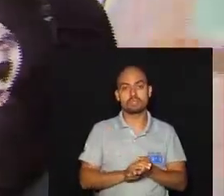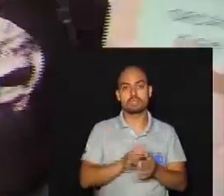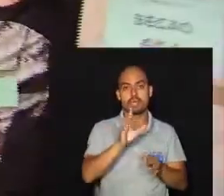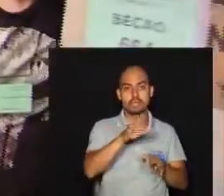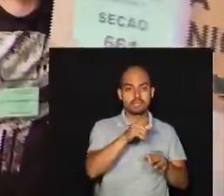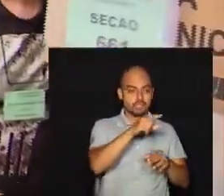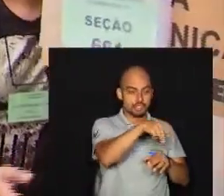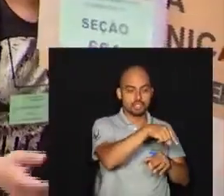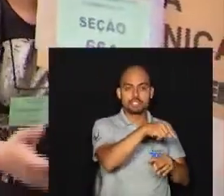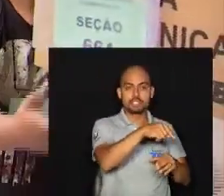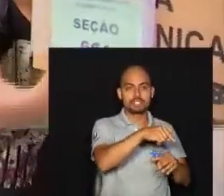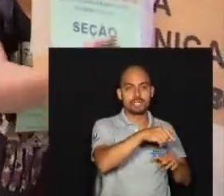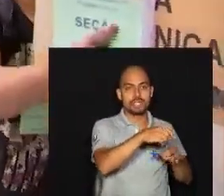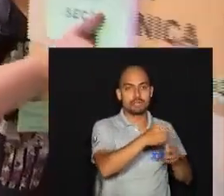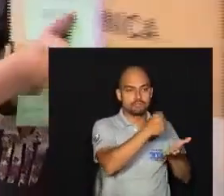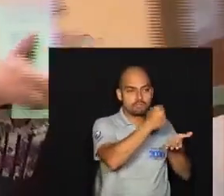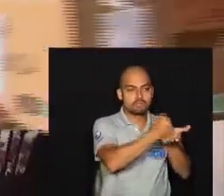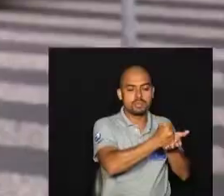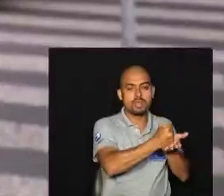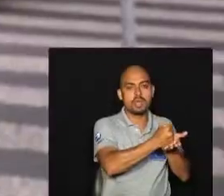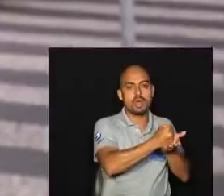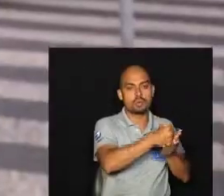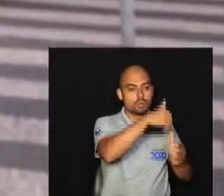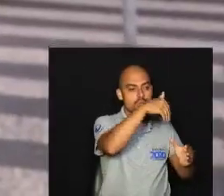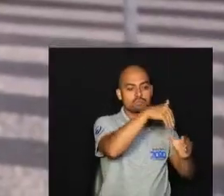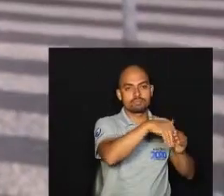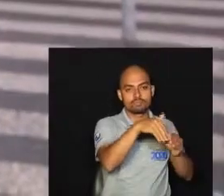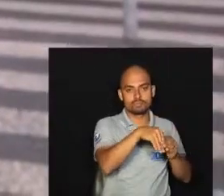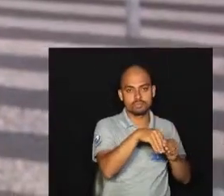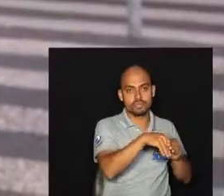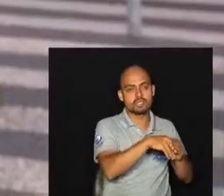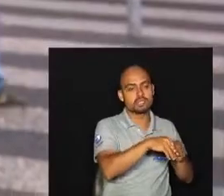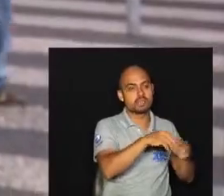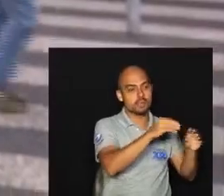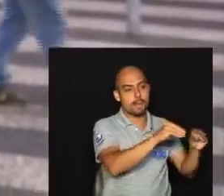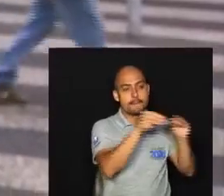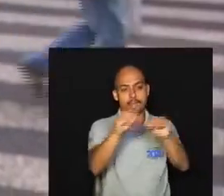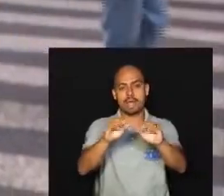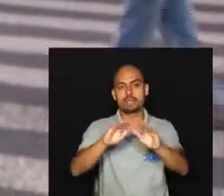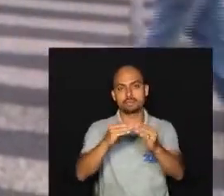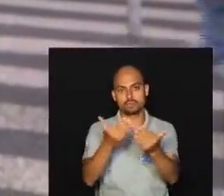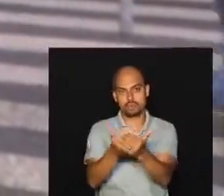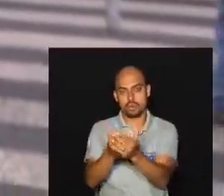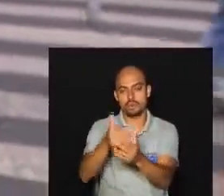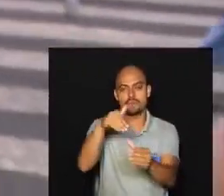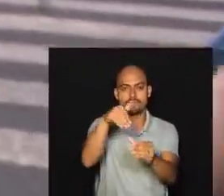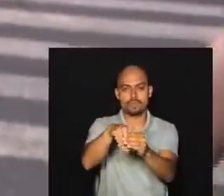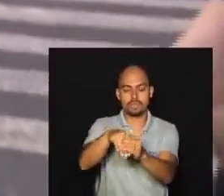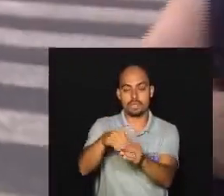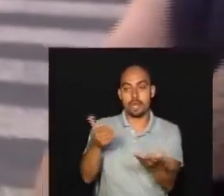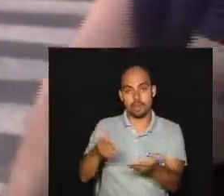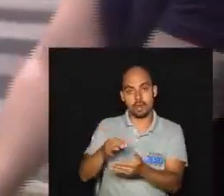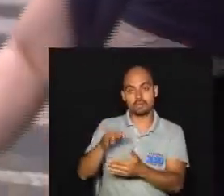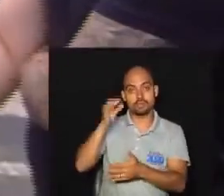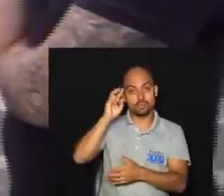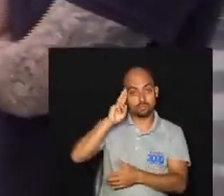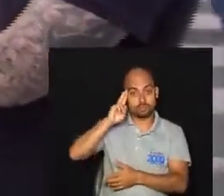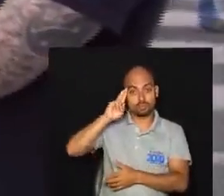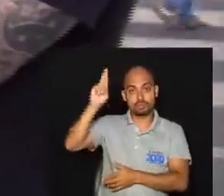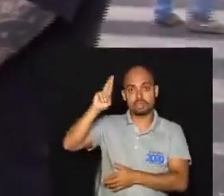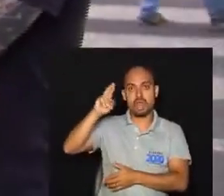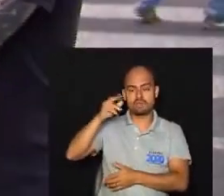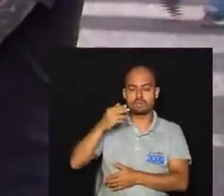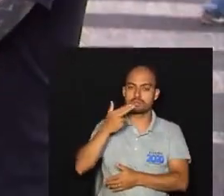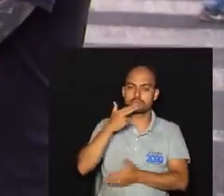do cartório eleitoral em direção às escolas onde vai acontecer a votação. Aqui comigo está o chefe do cartório, que vai dar